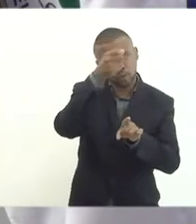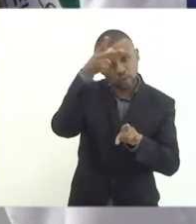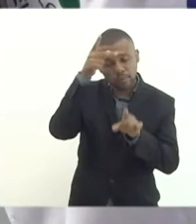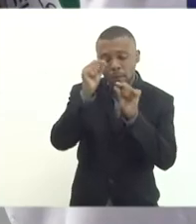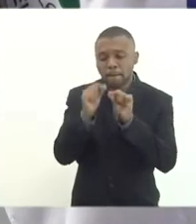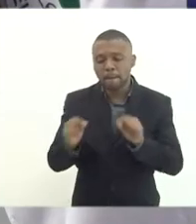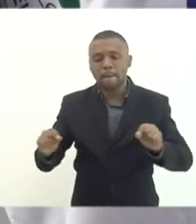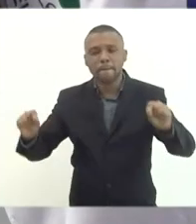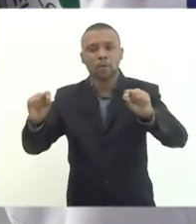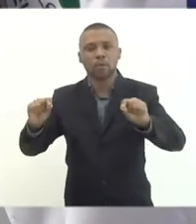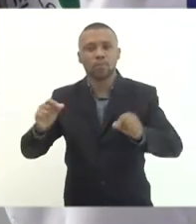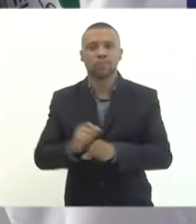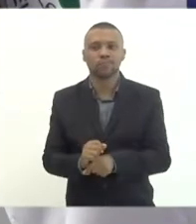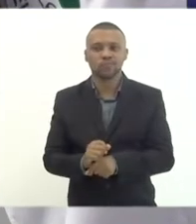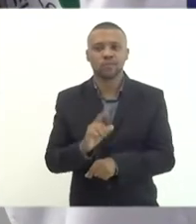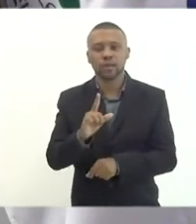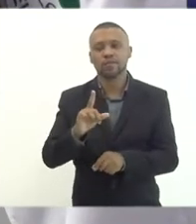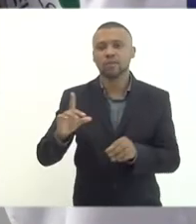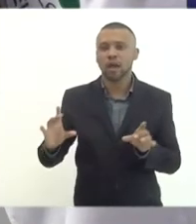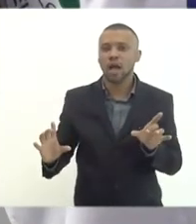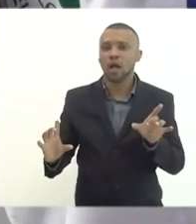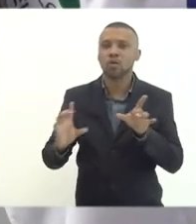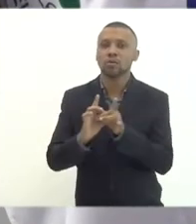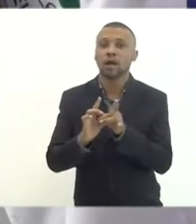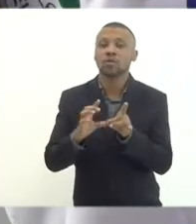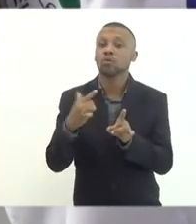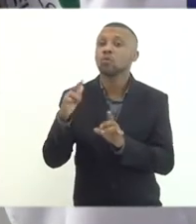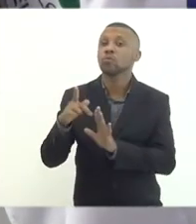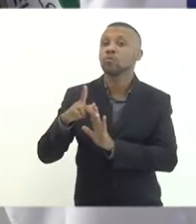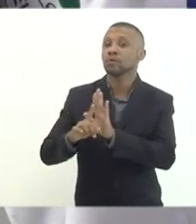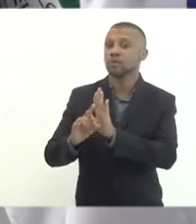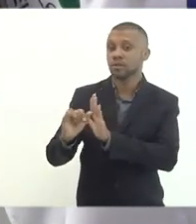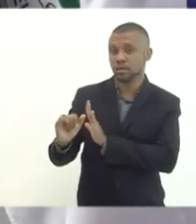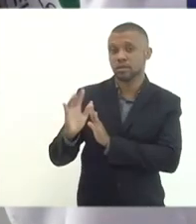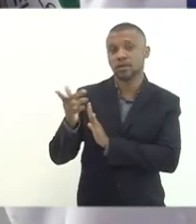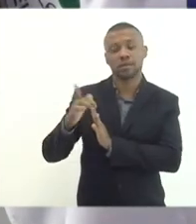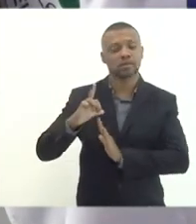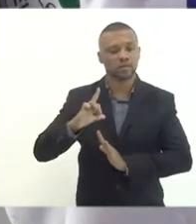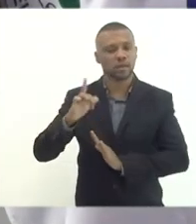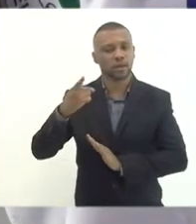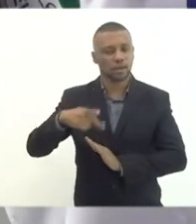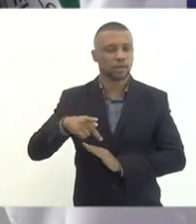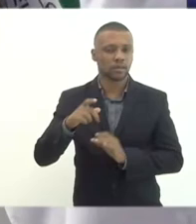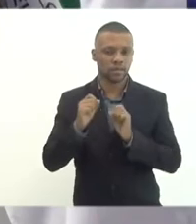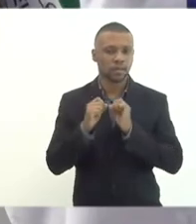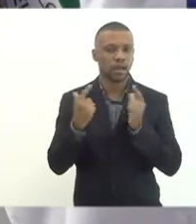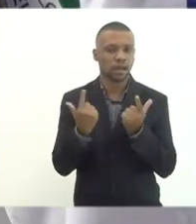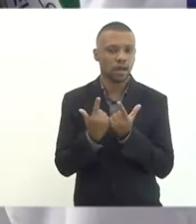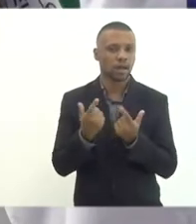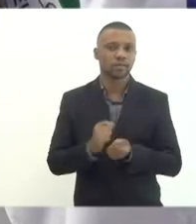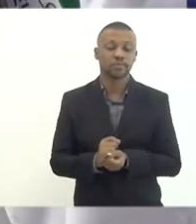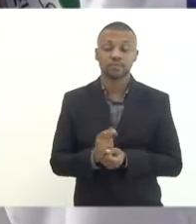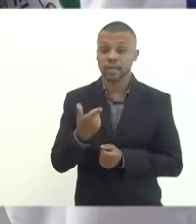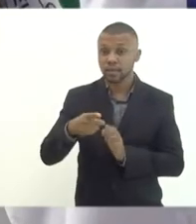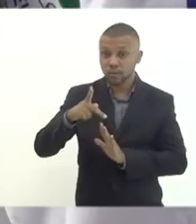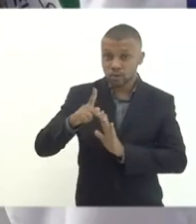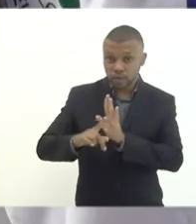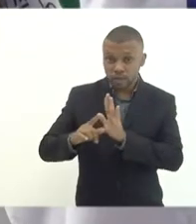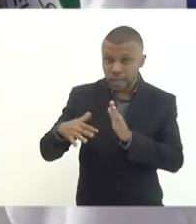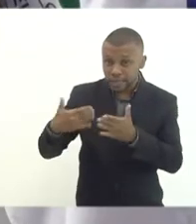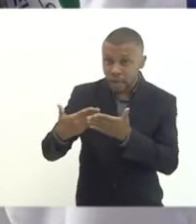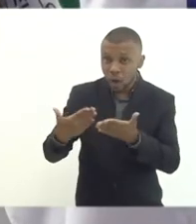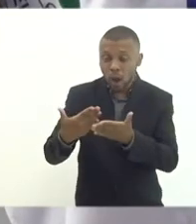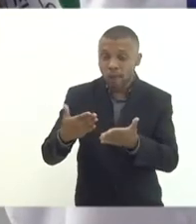e ele foi aglutinada outro projeto de lei que já havia protocolado nesta casa a qual esse projeto até